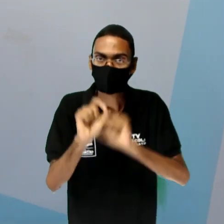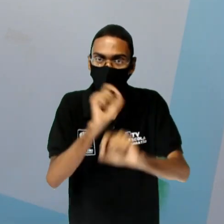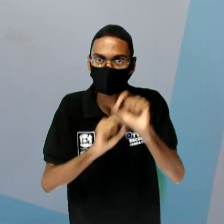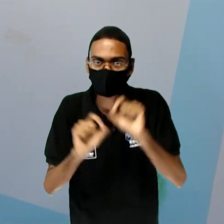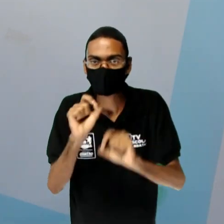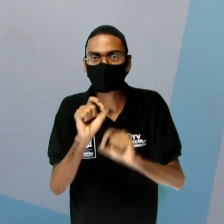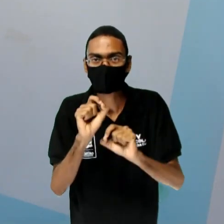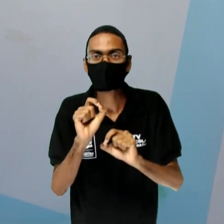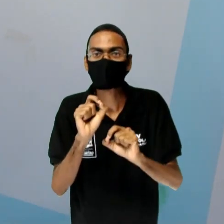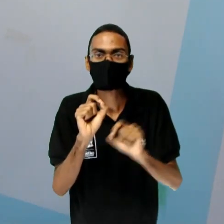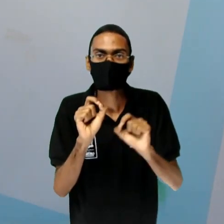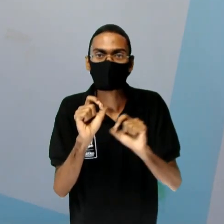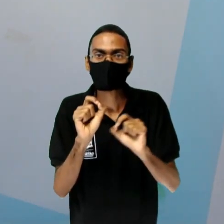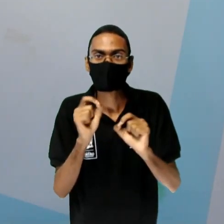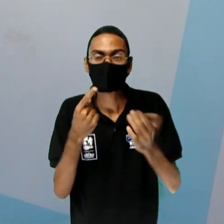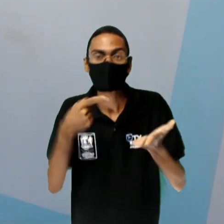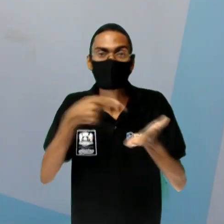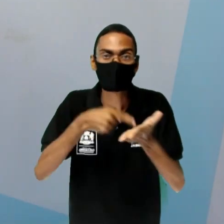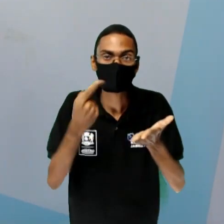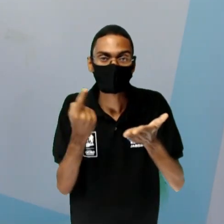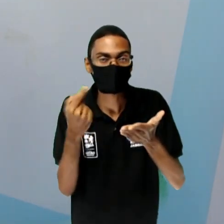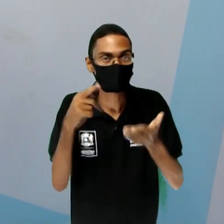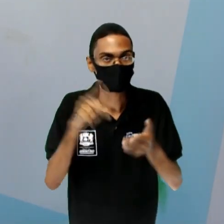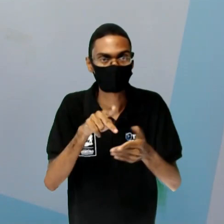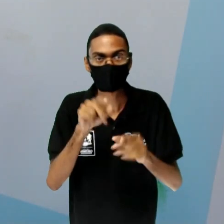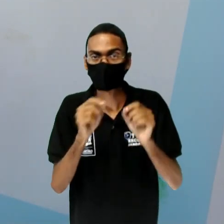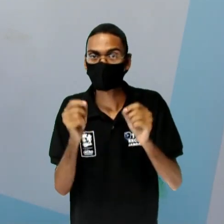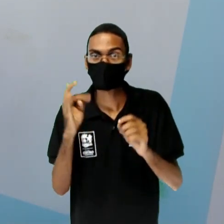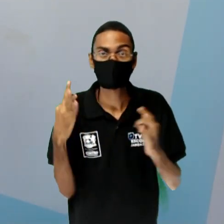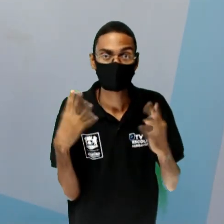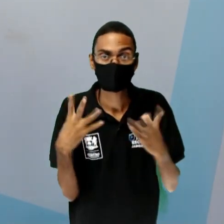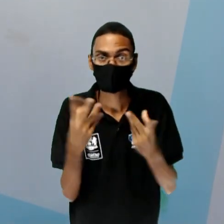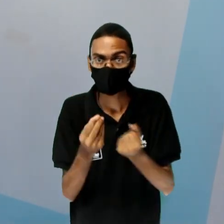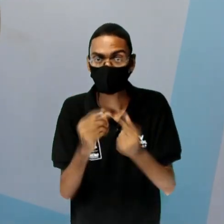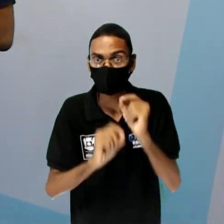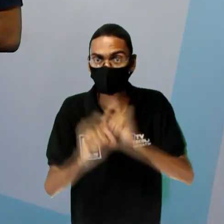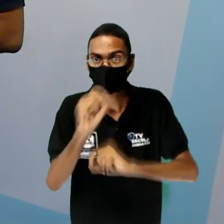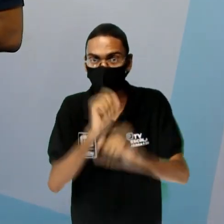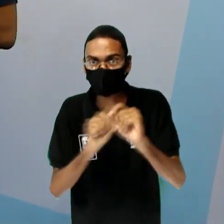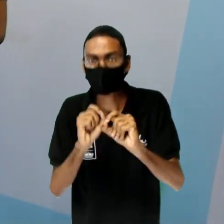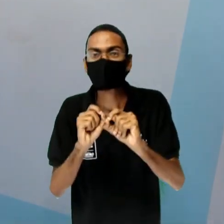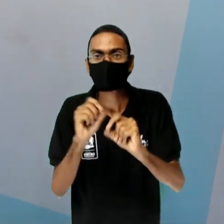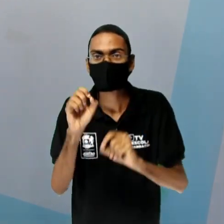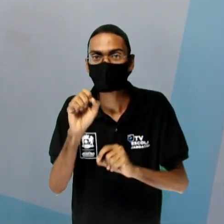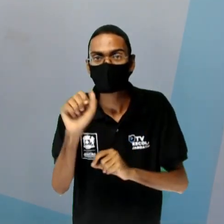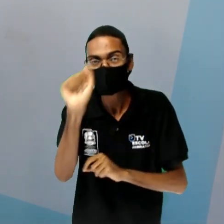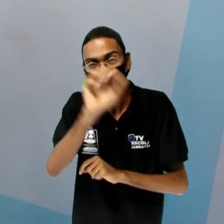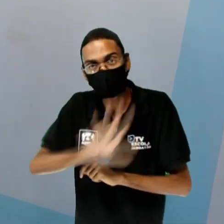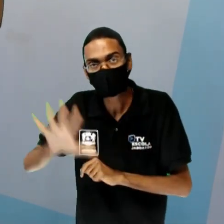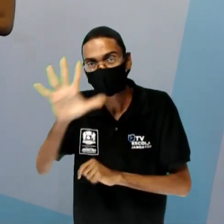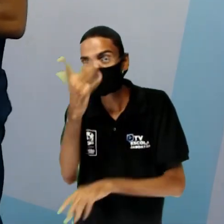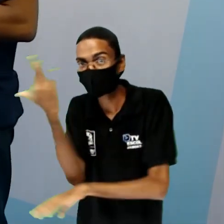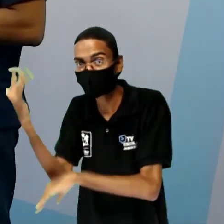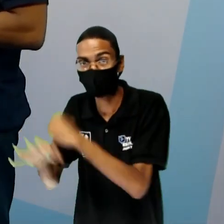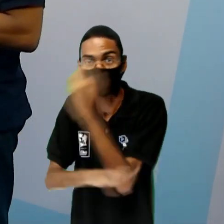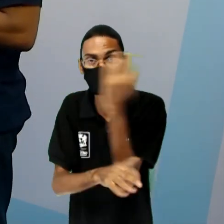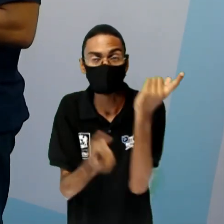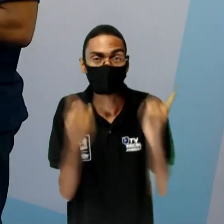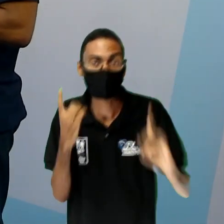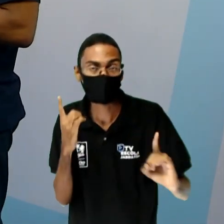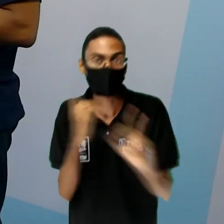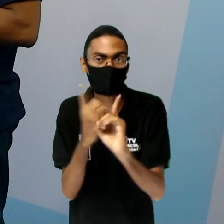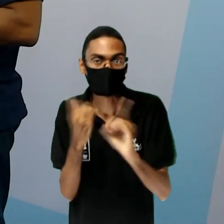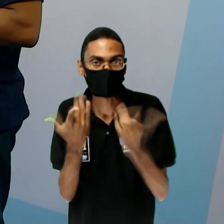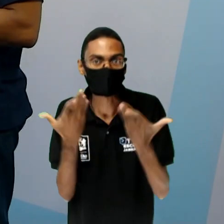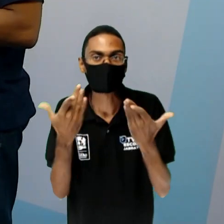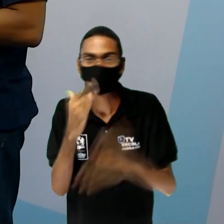são as vegetações que a gente encontra no continente asiático? Tundra e floresta de conífera, isso